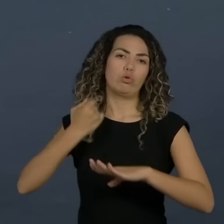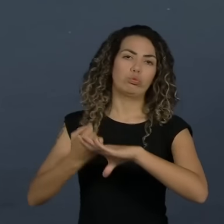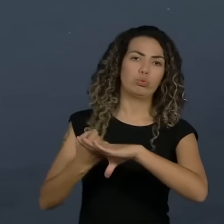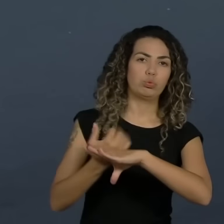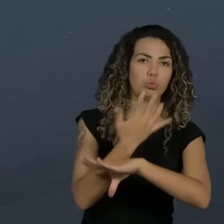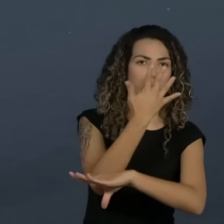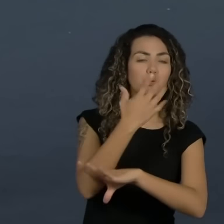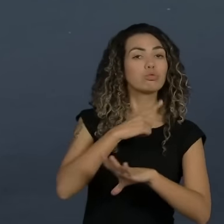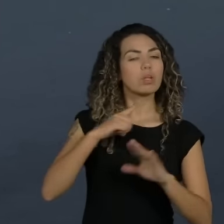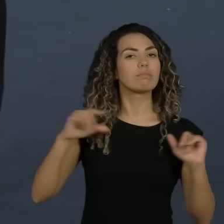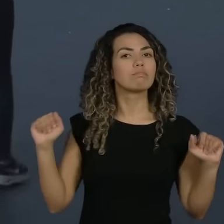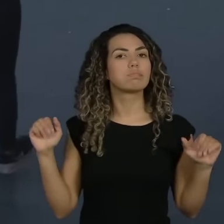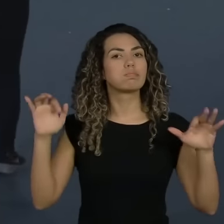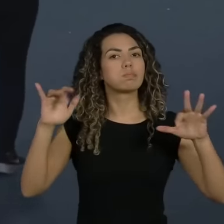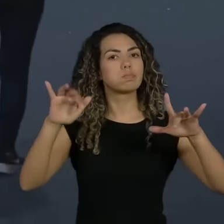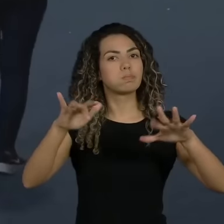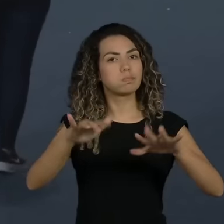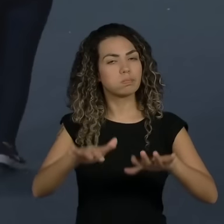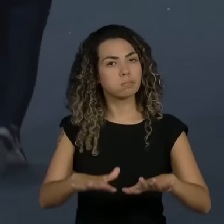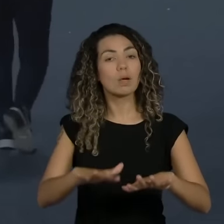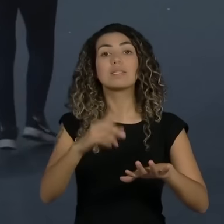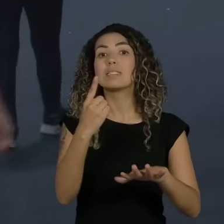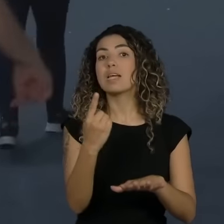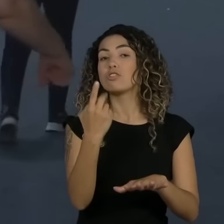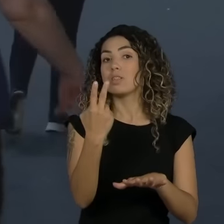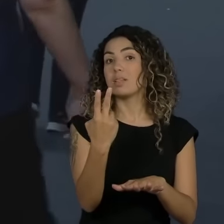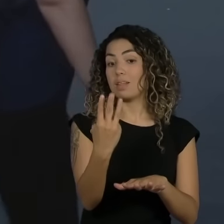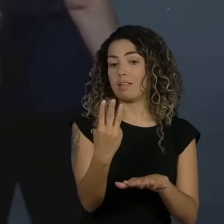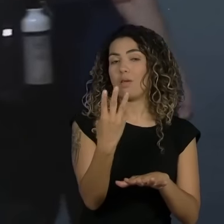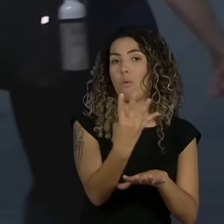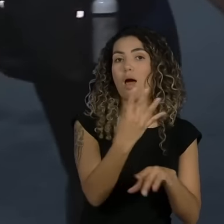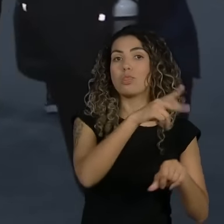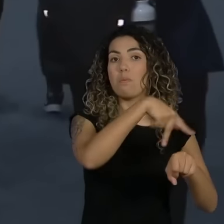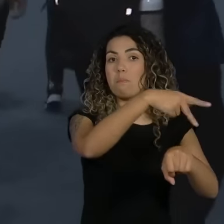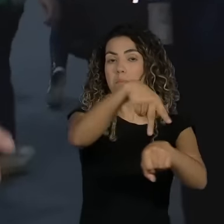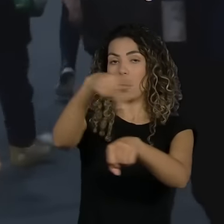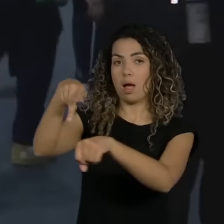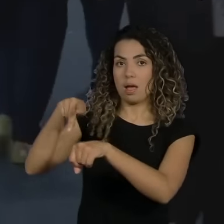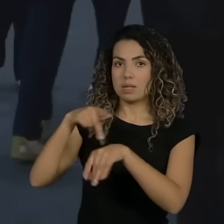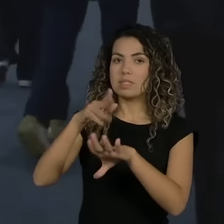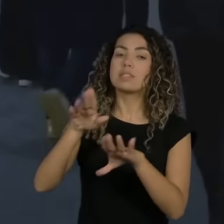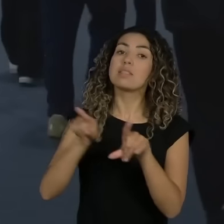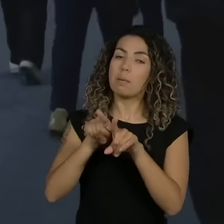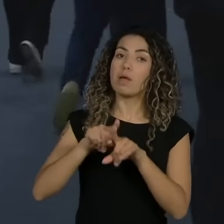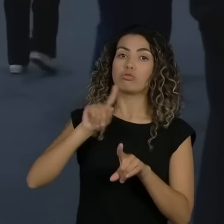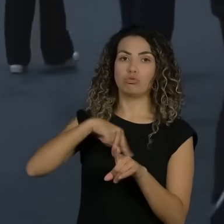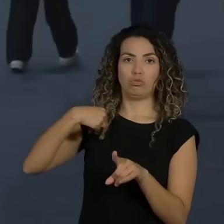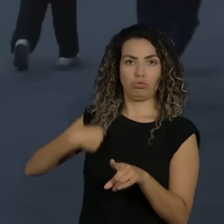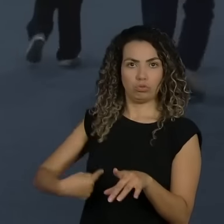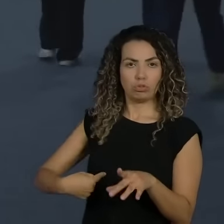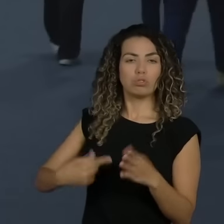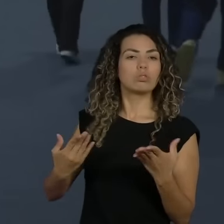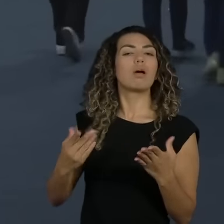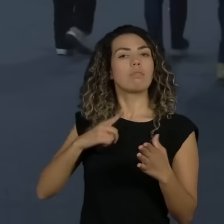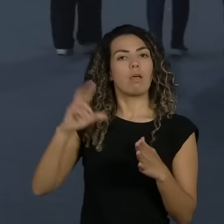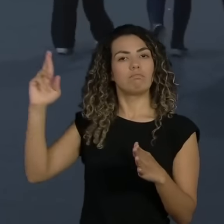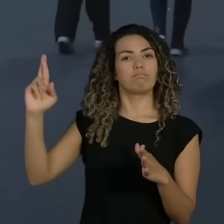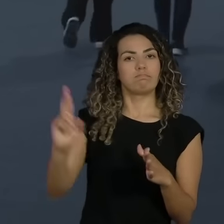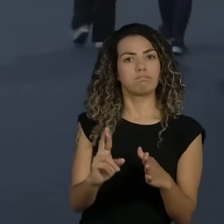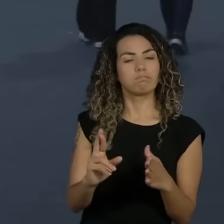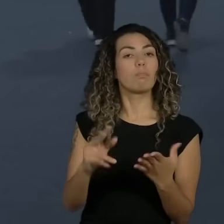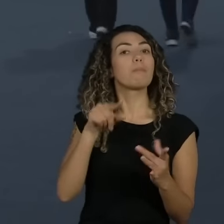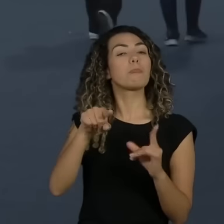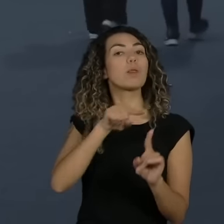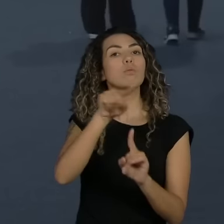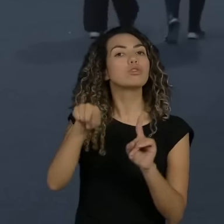recebeu apoio do bloco composto por 134 países em desenvolvimento, mais a China. O mecanismo propõe a formulação